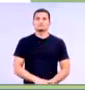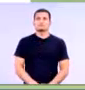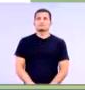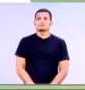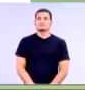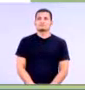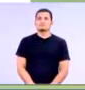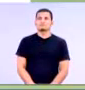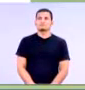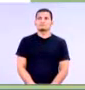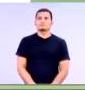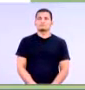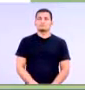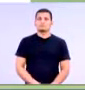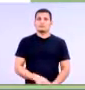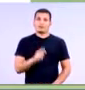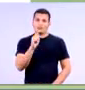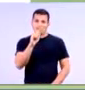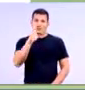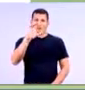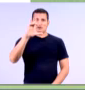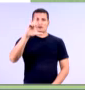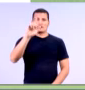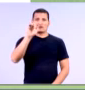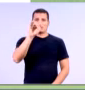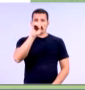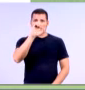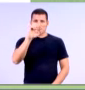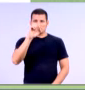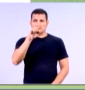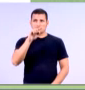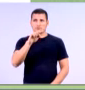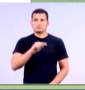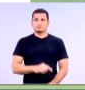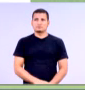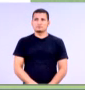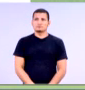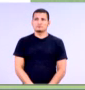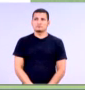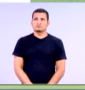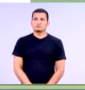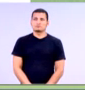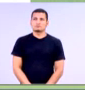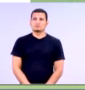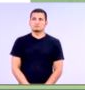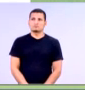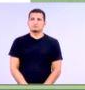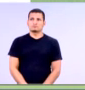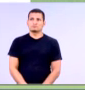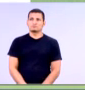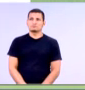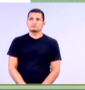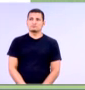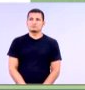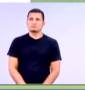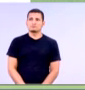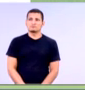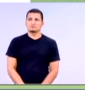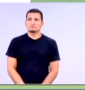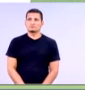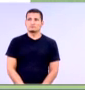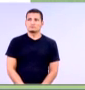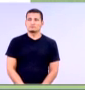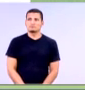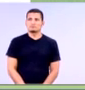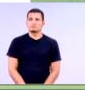Então, gente, para minha classe, vou até apagar aqui para ficar mais fácil, né? A leitura. Legal isso aqui.